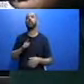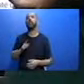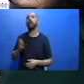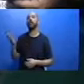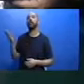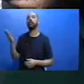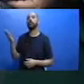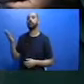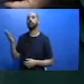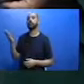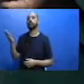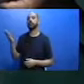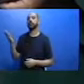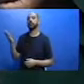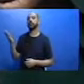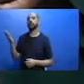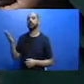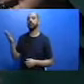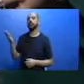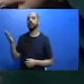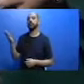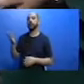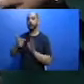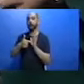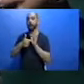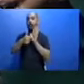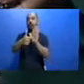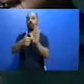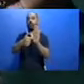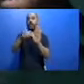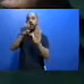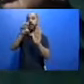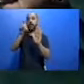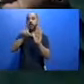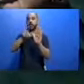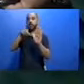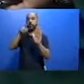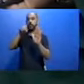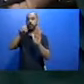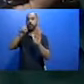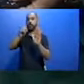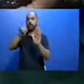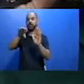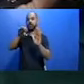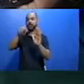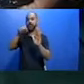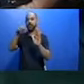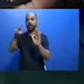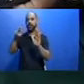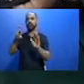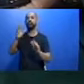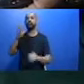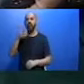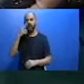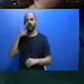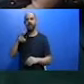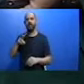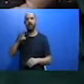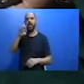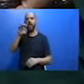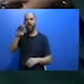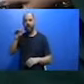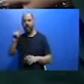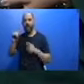não tá falando que é uma exposição nós já vimos o que é eco o que é cartoon tá uma